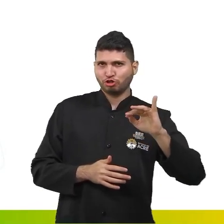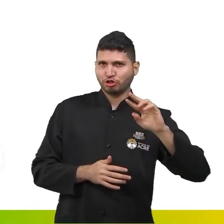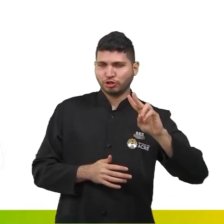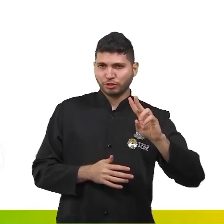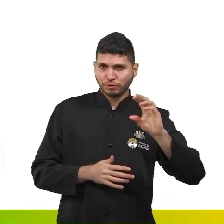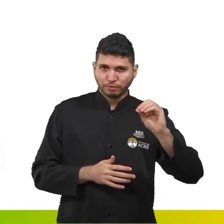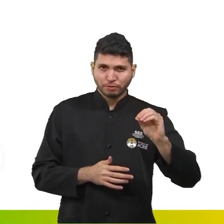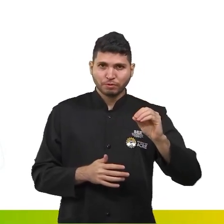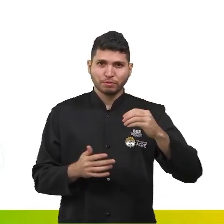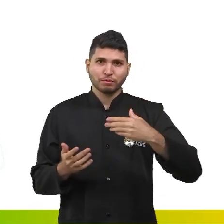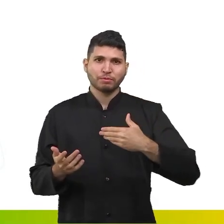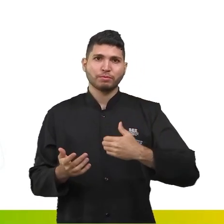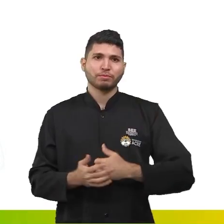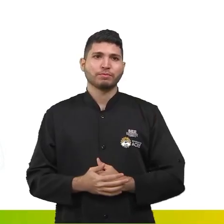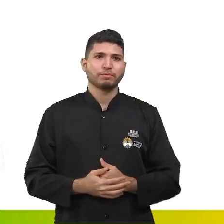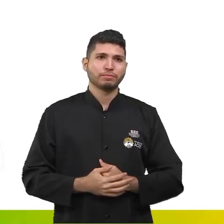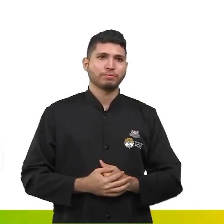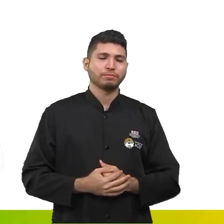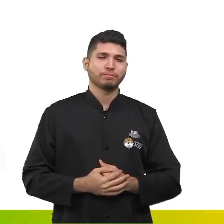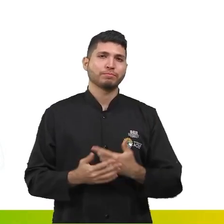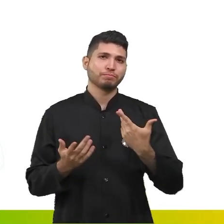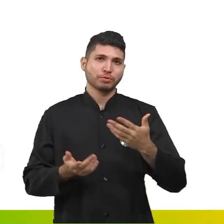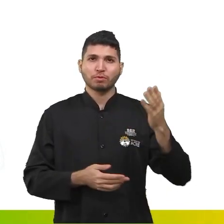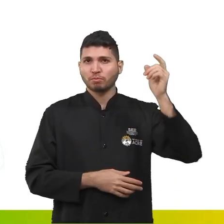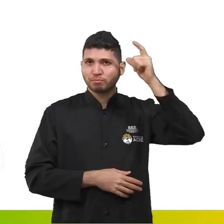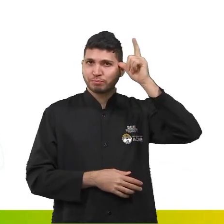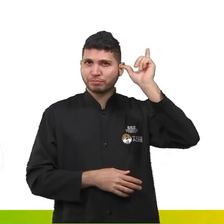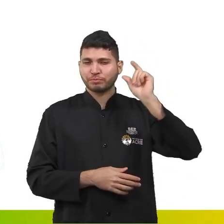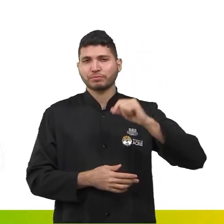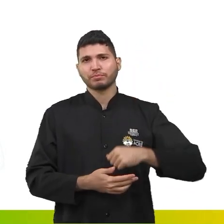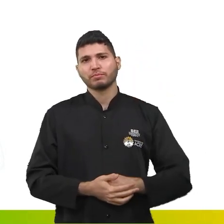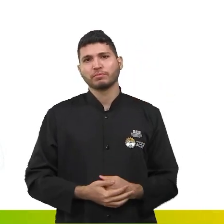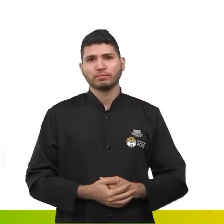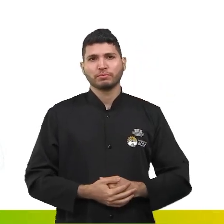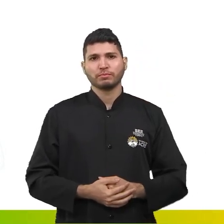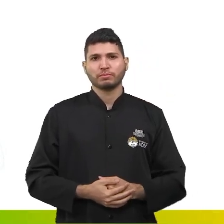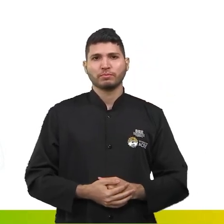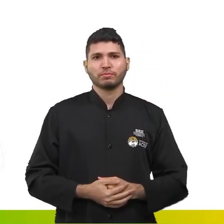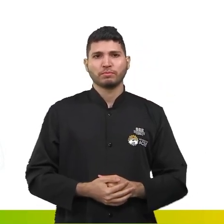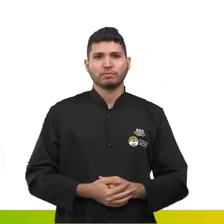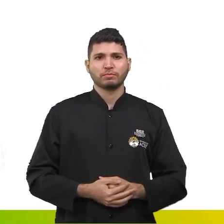textinho. Ayer, que é ontem.